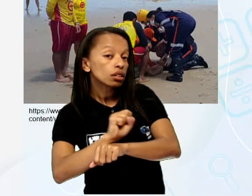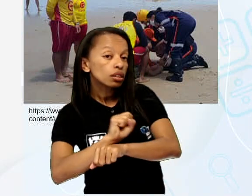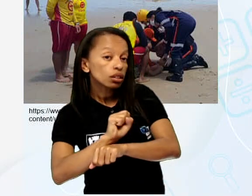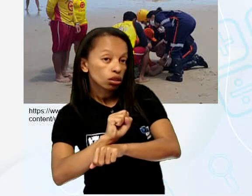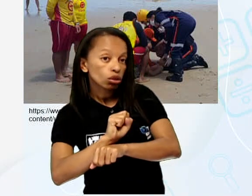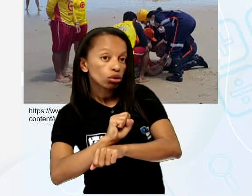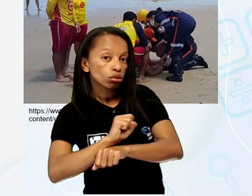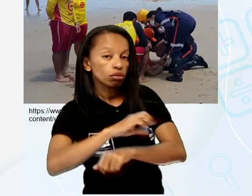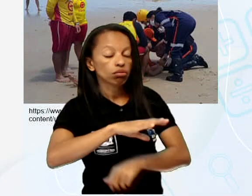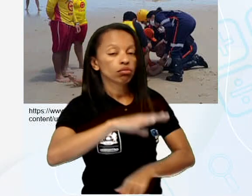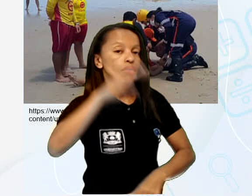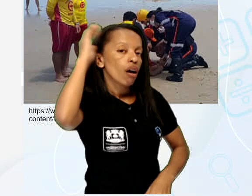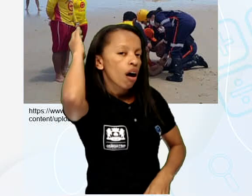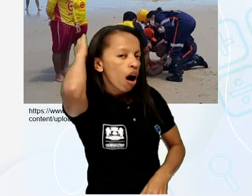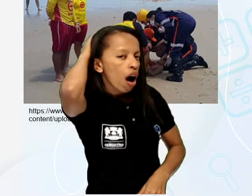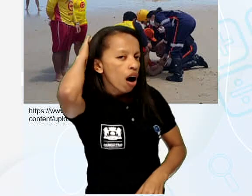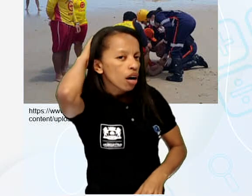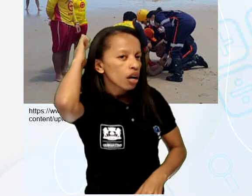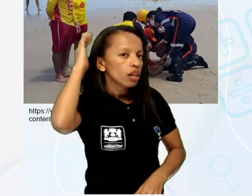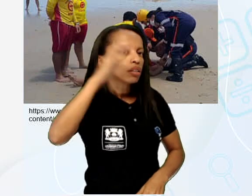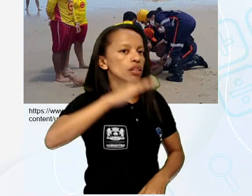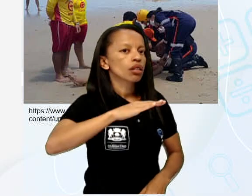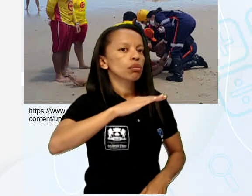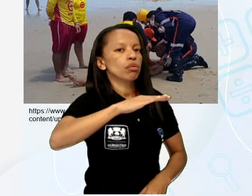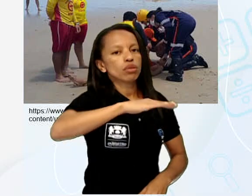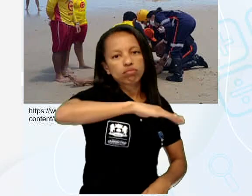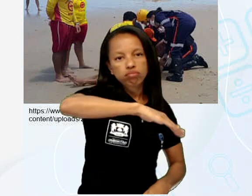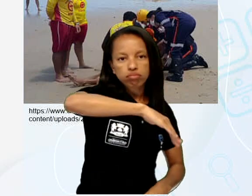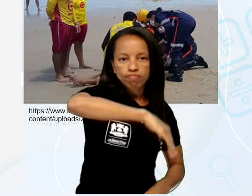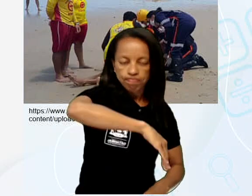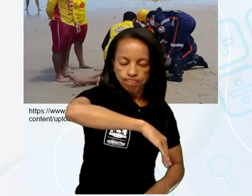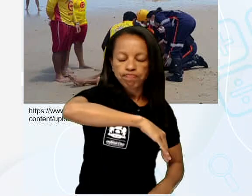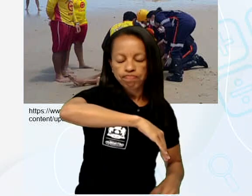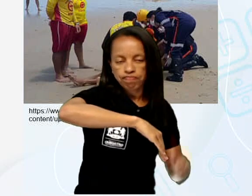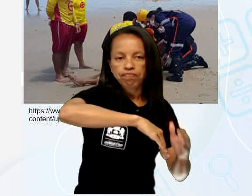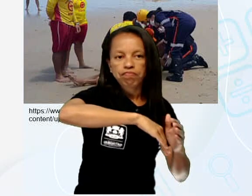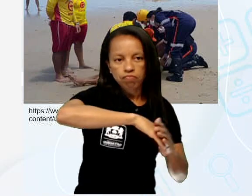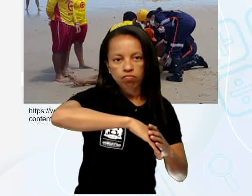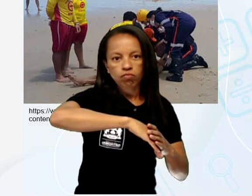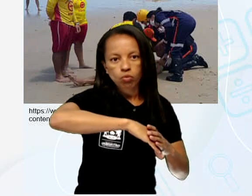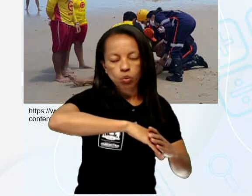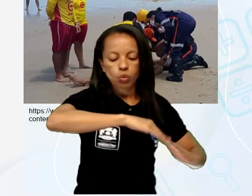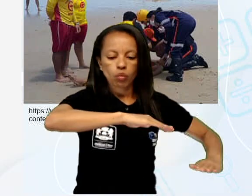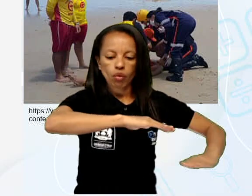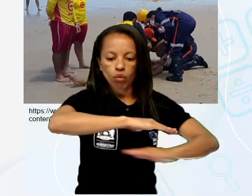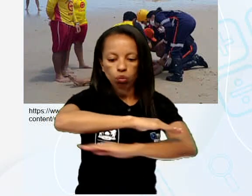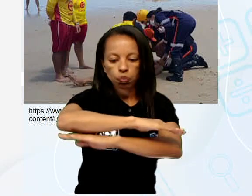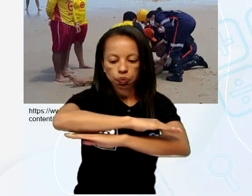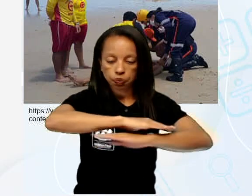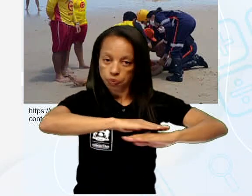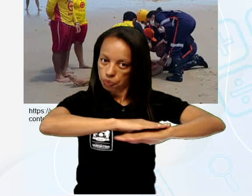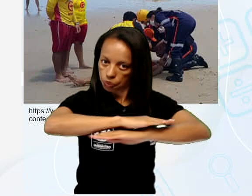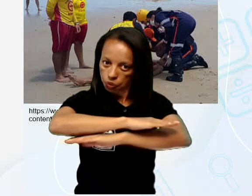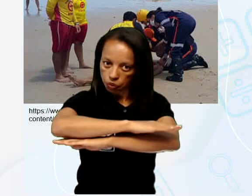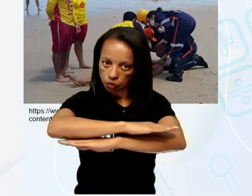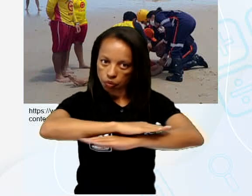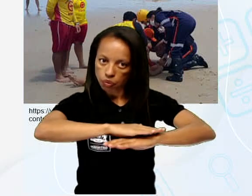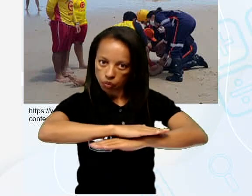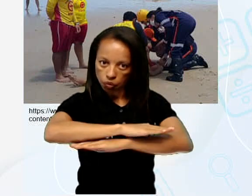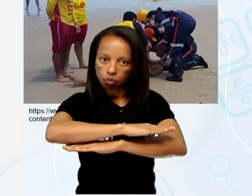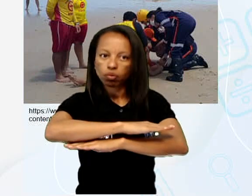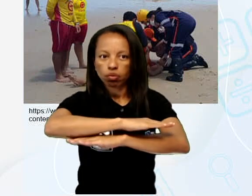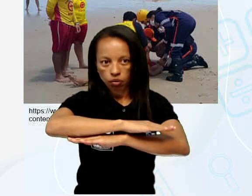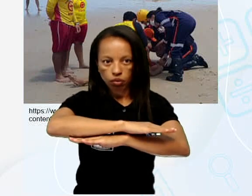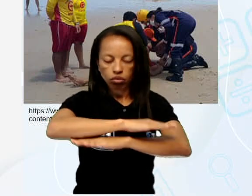a cabeça da pessoa mais inclinada para baixo, coloca a criança numa superfície depois plana, ainda de